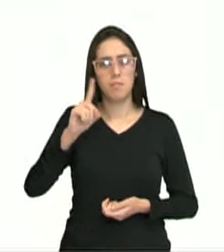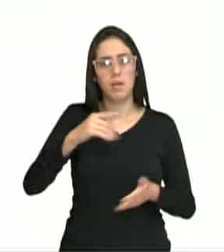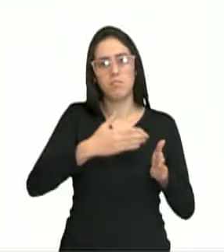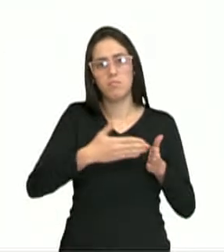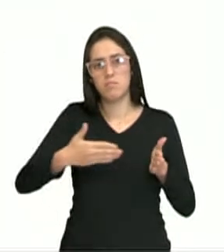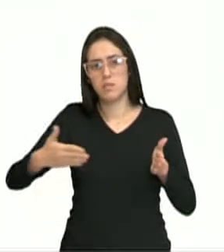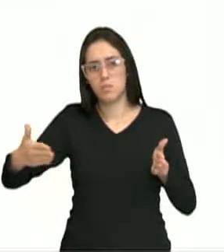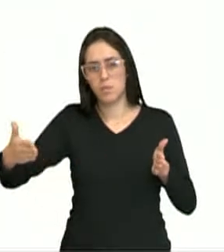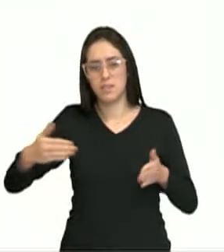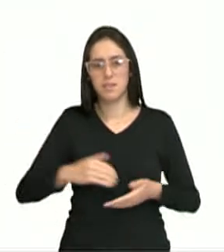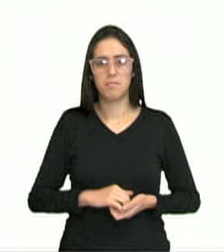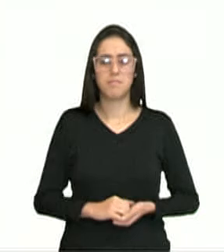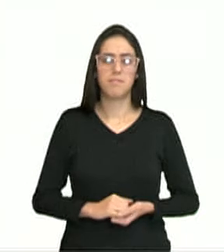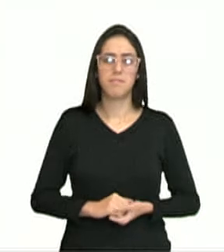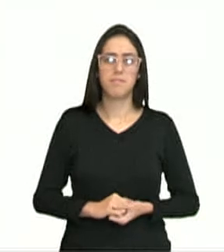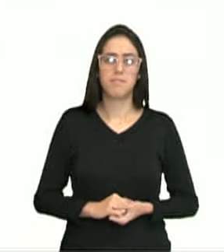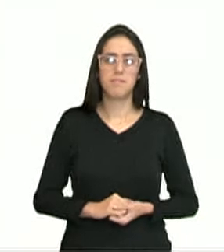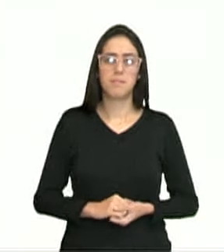aqui.